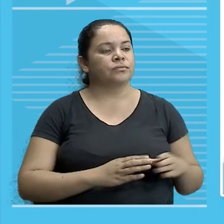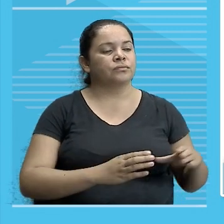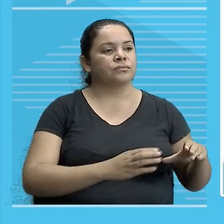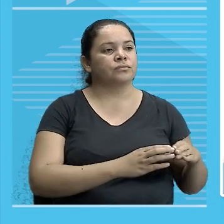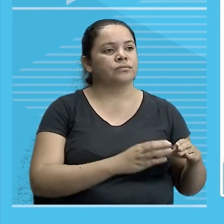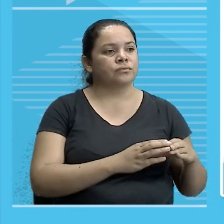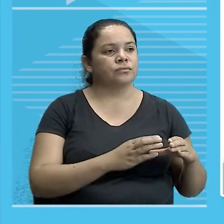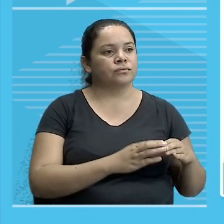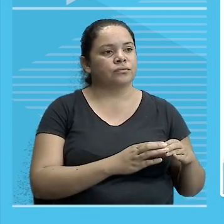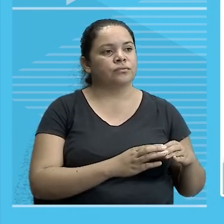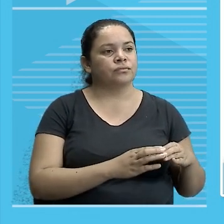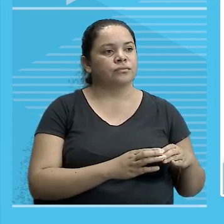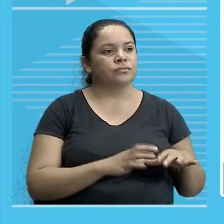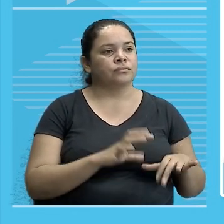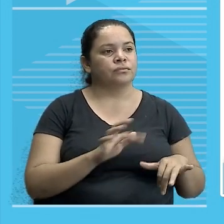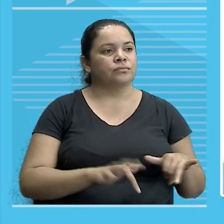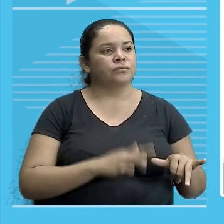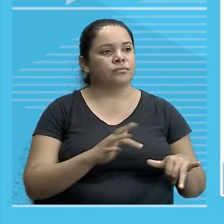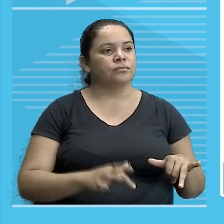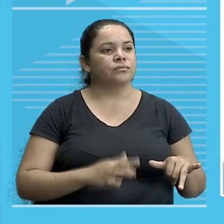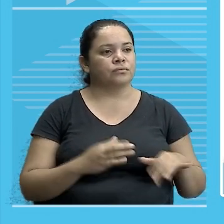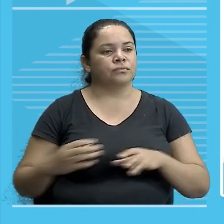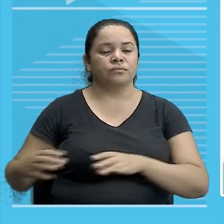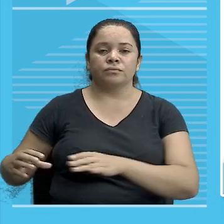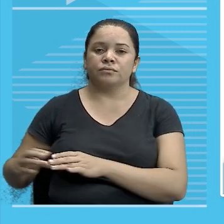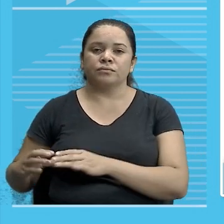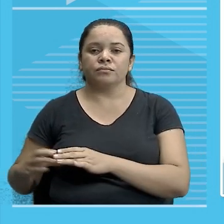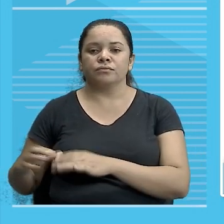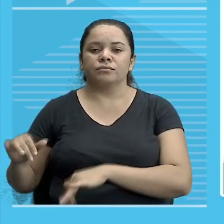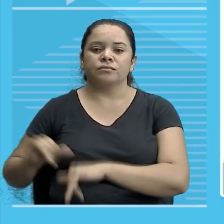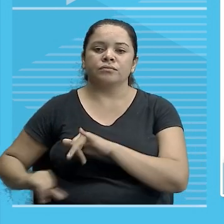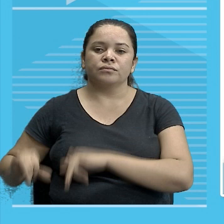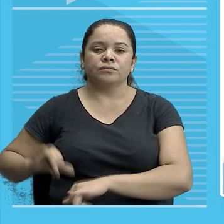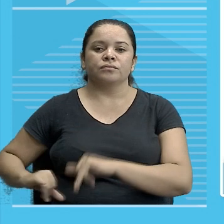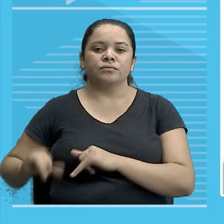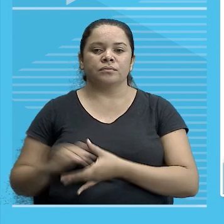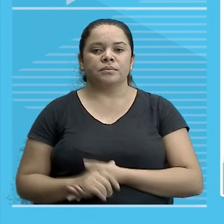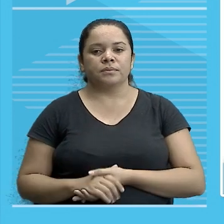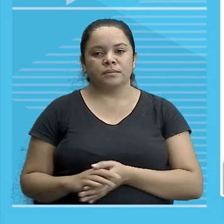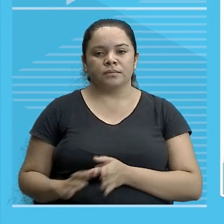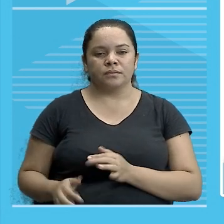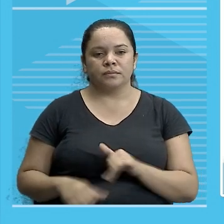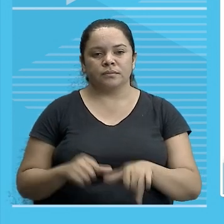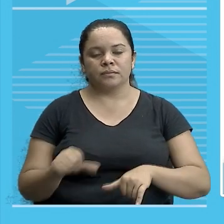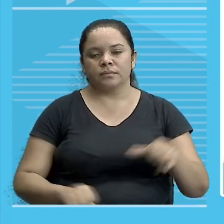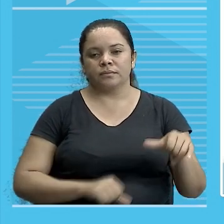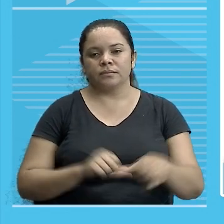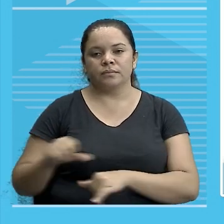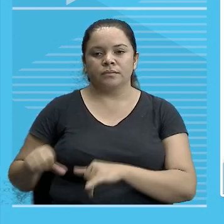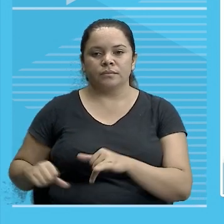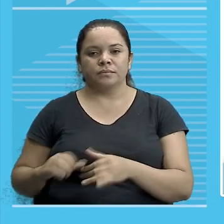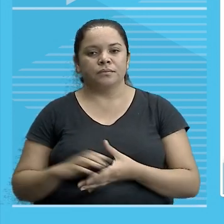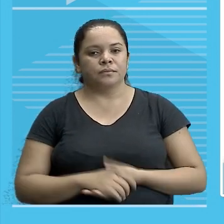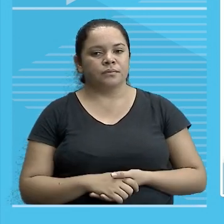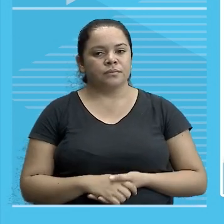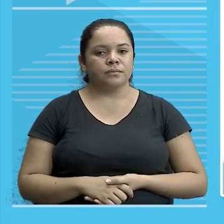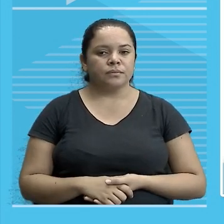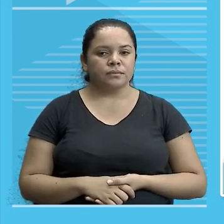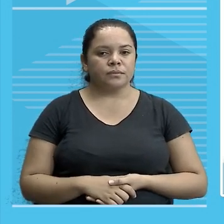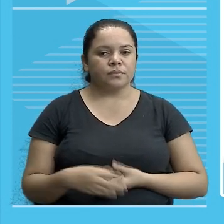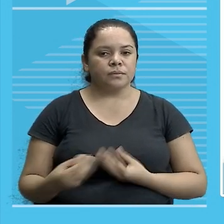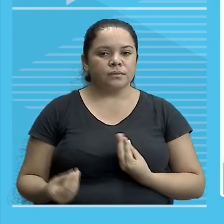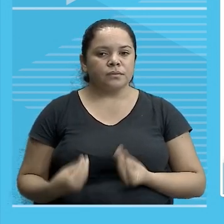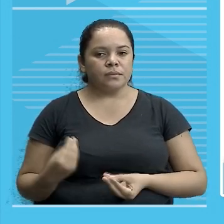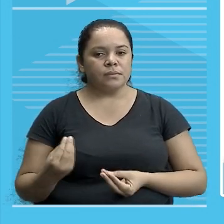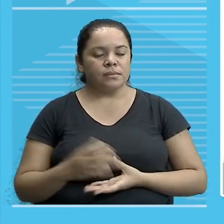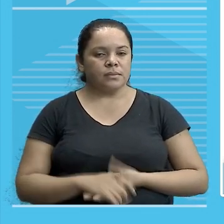quê, professor? Essas transformações químicas e físicas. Vão dar onde isso daí, hein? Vão dar exatamente